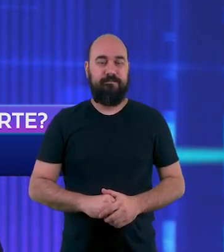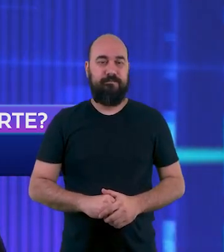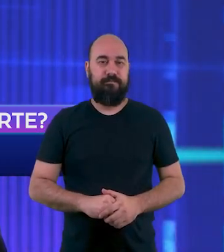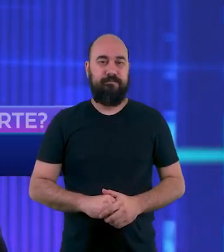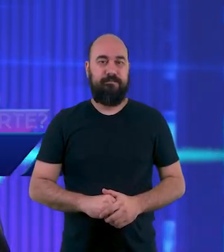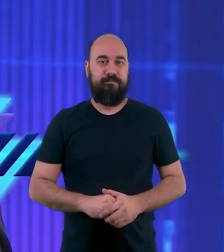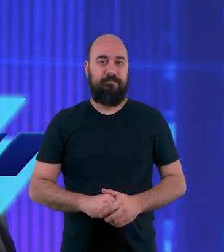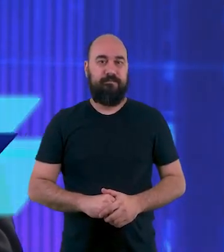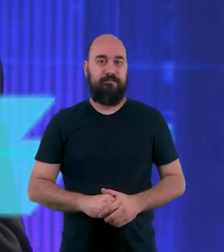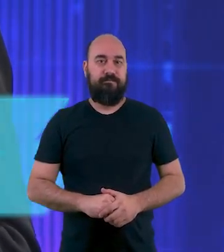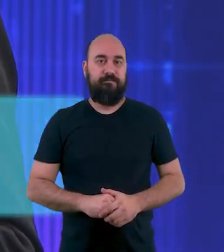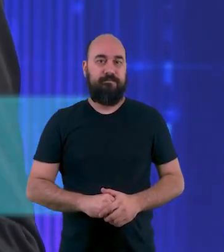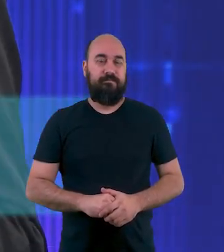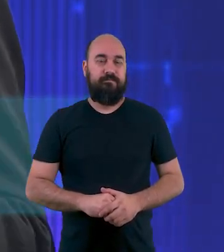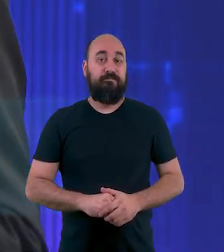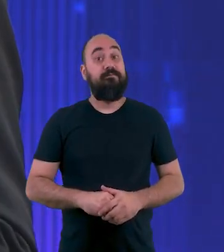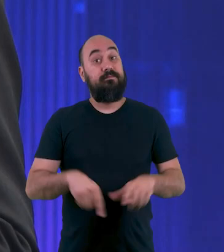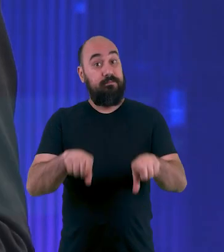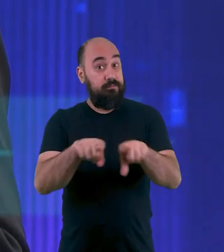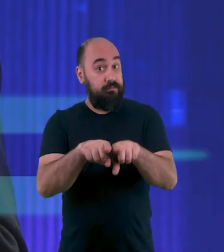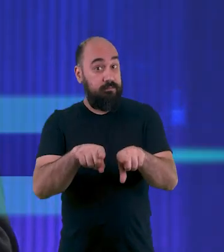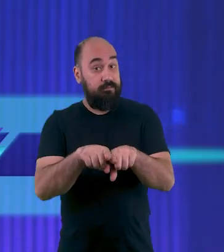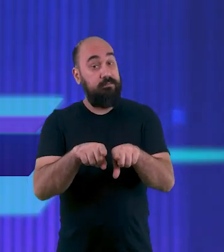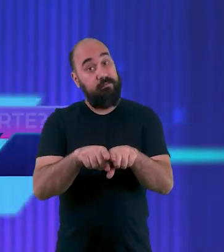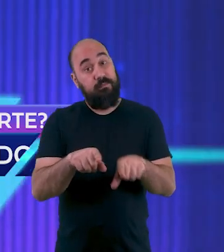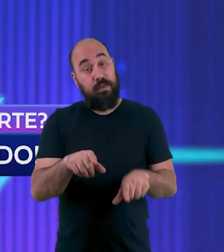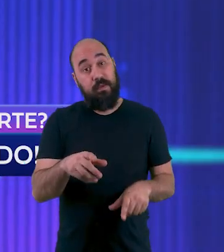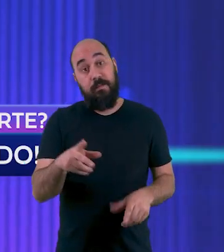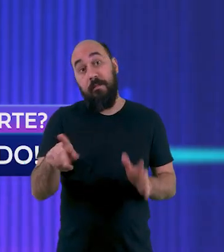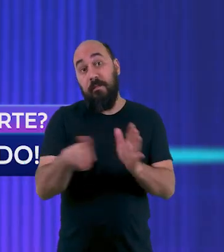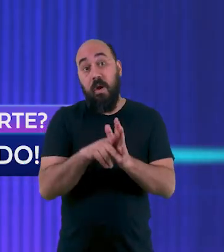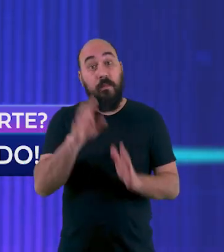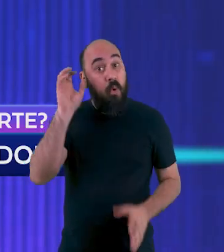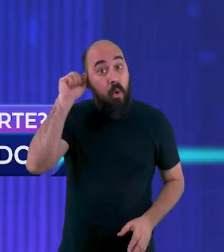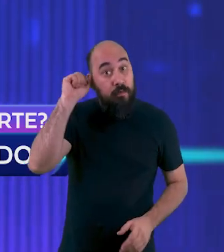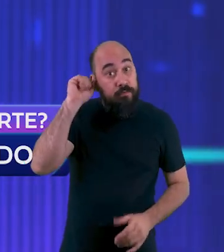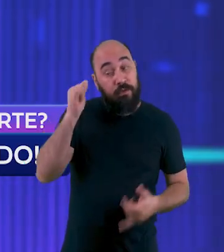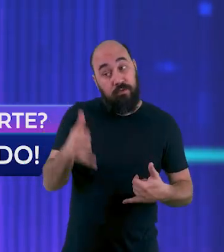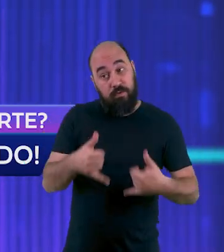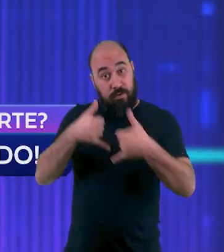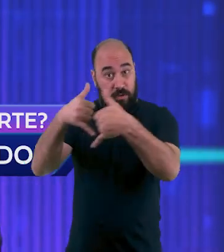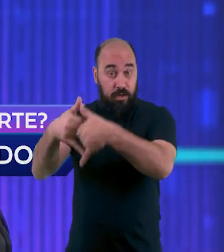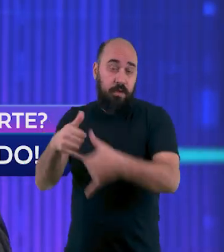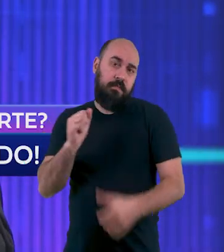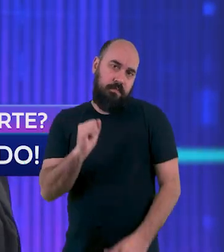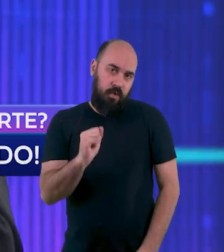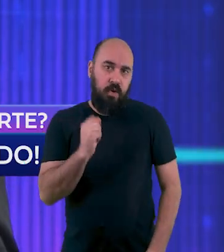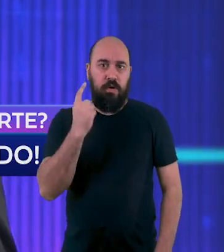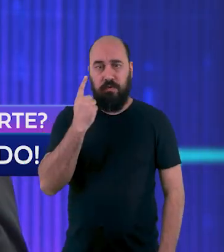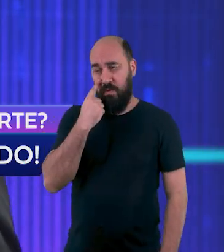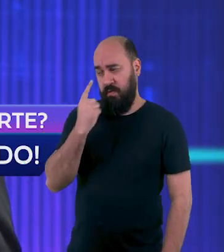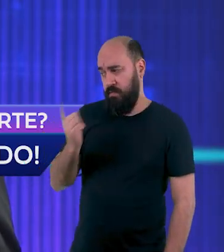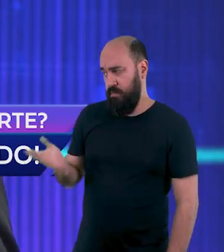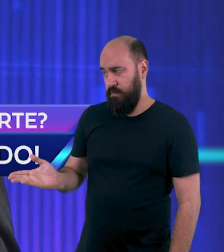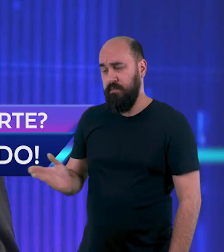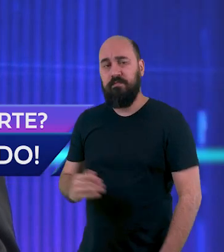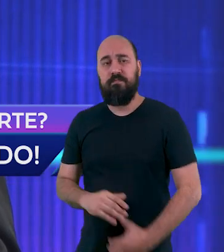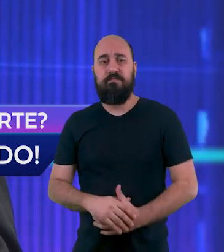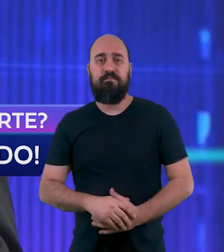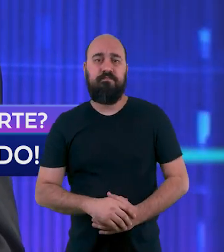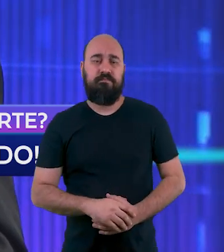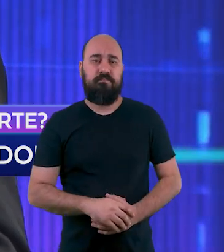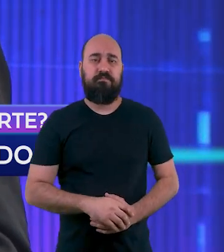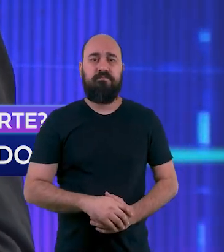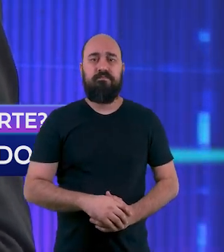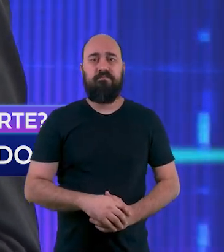98244 0077. Há também um telefone fixo que você pode ligar para nós, que é o 12 21 27